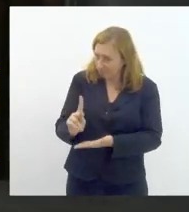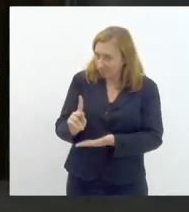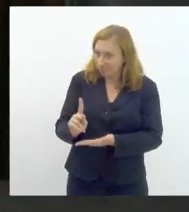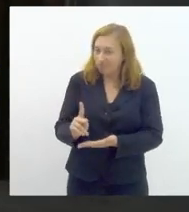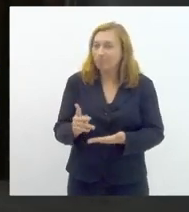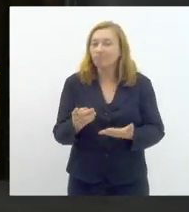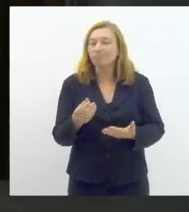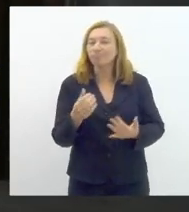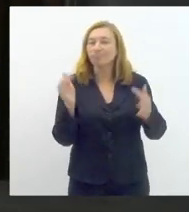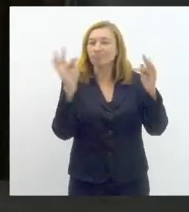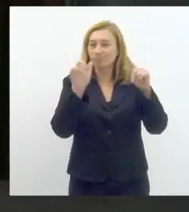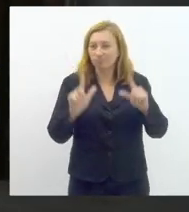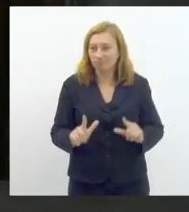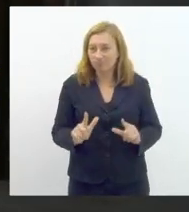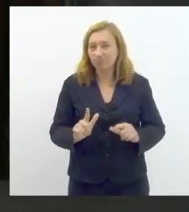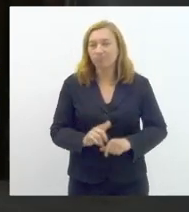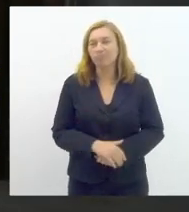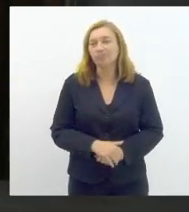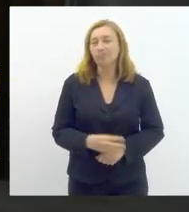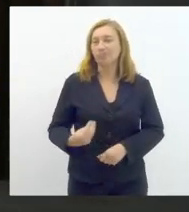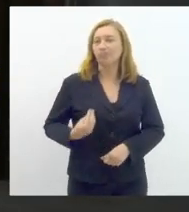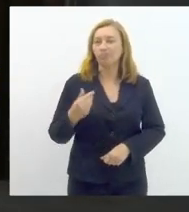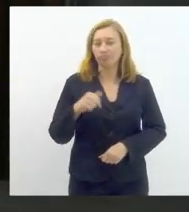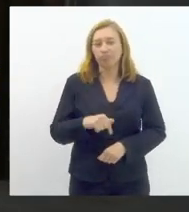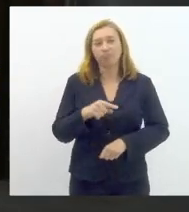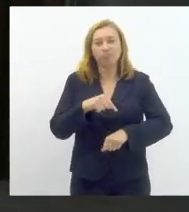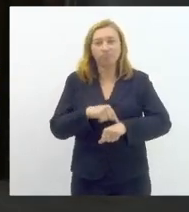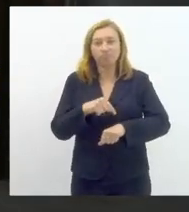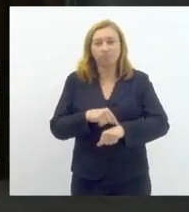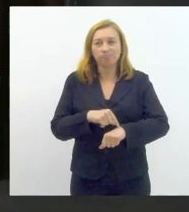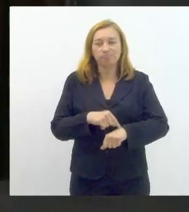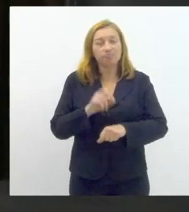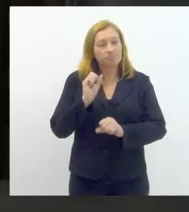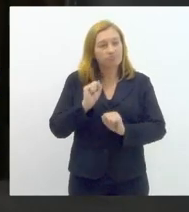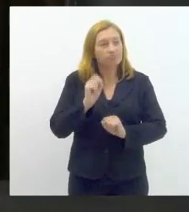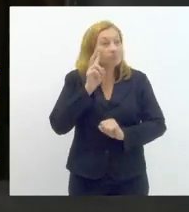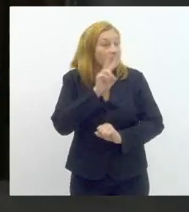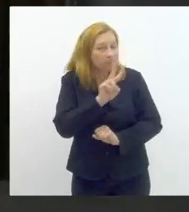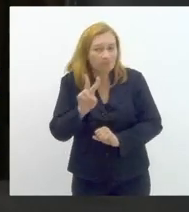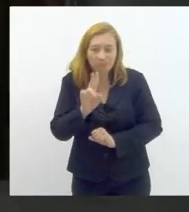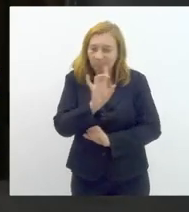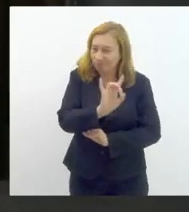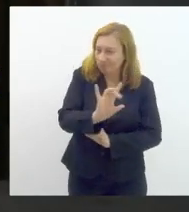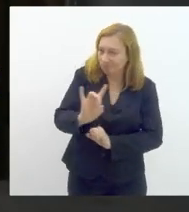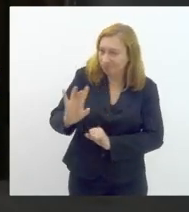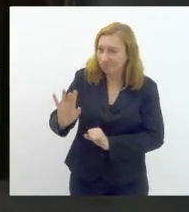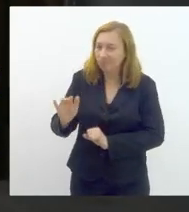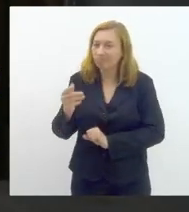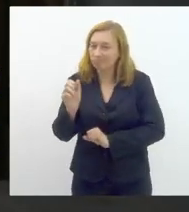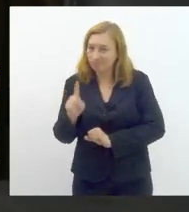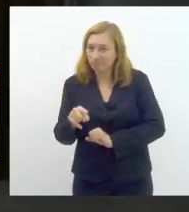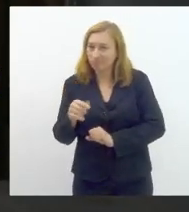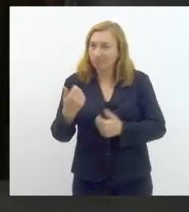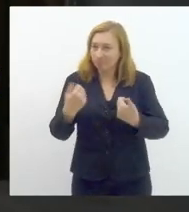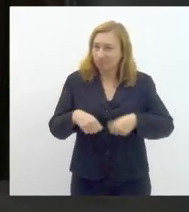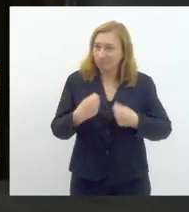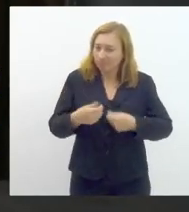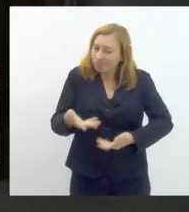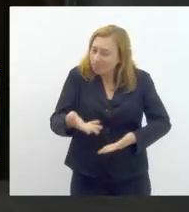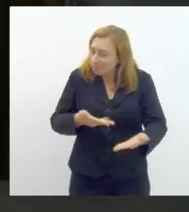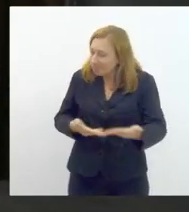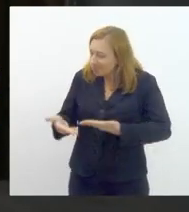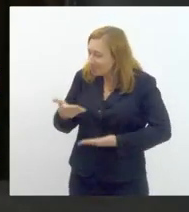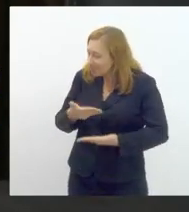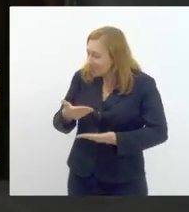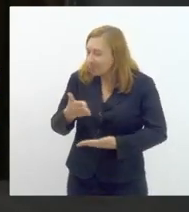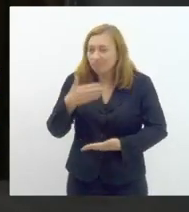Então fiquei muito feliz de estar aqui nesse momento, de poder ver vocês aqui. E é isso. A gente precisa ter participação e